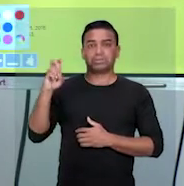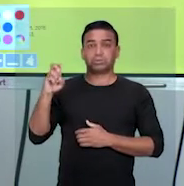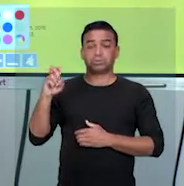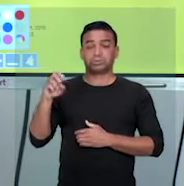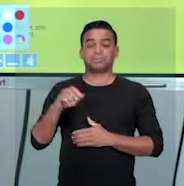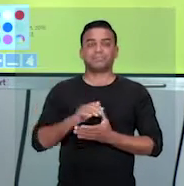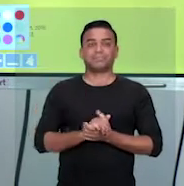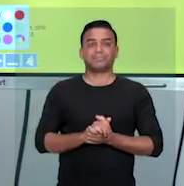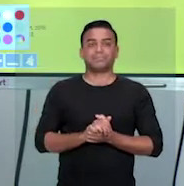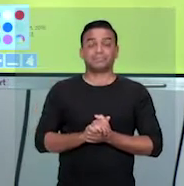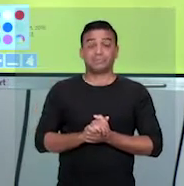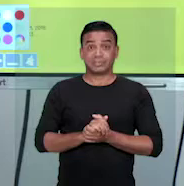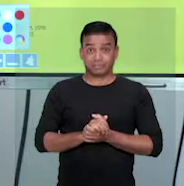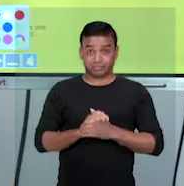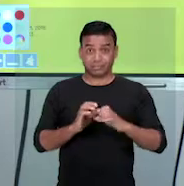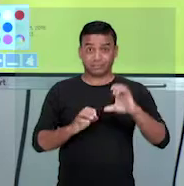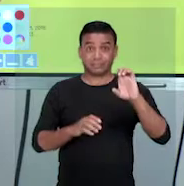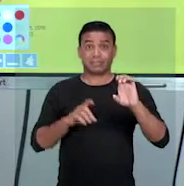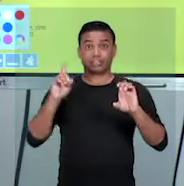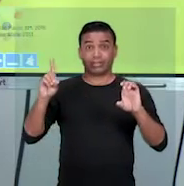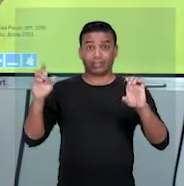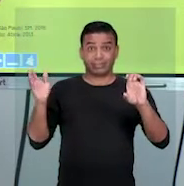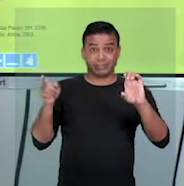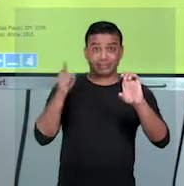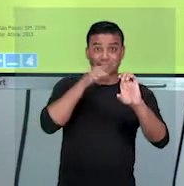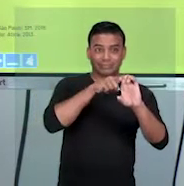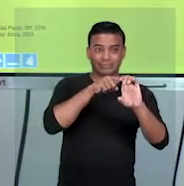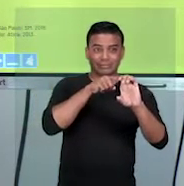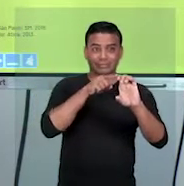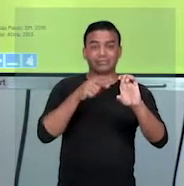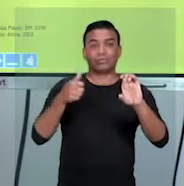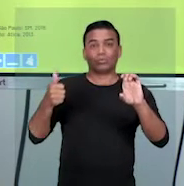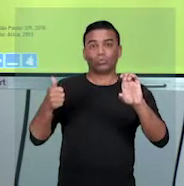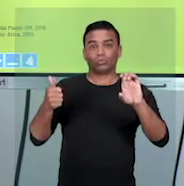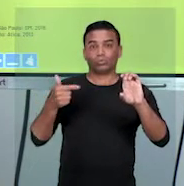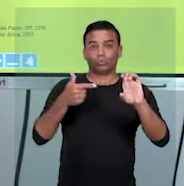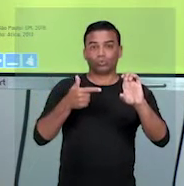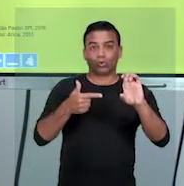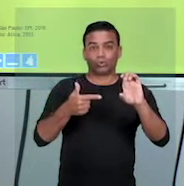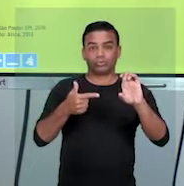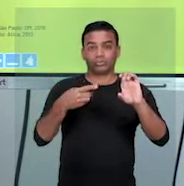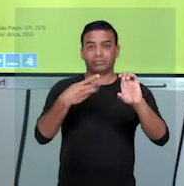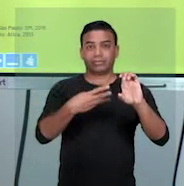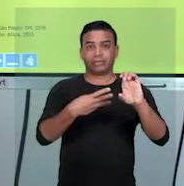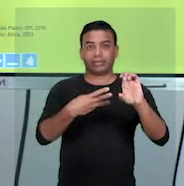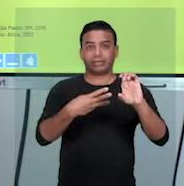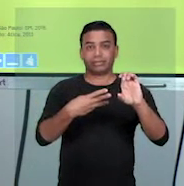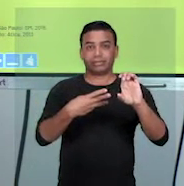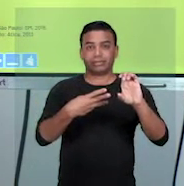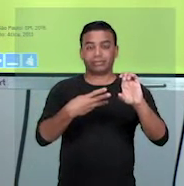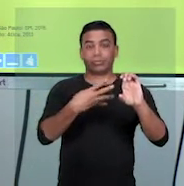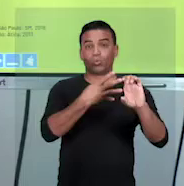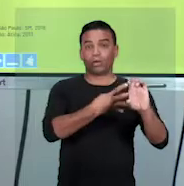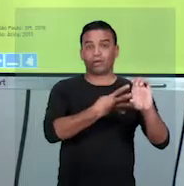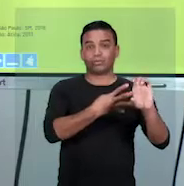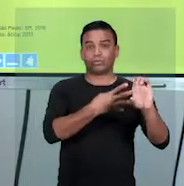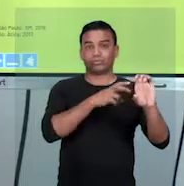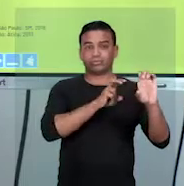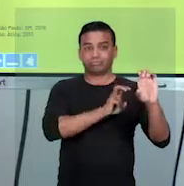da direita para a esquerda. Então, olha só. 1, 2, 3,